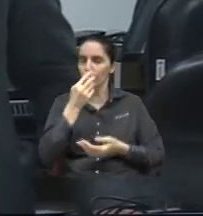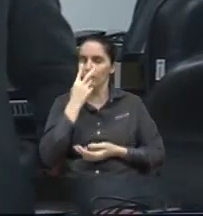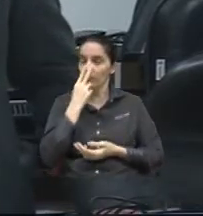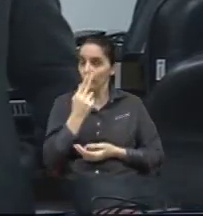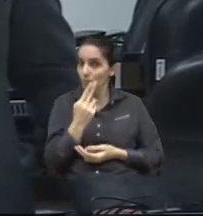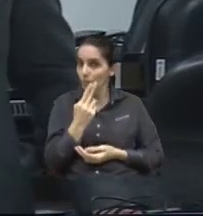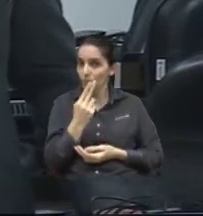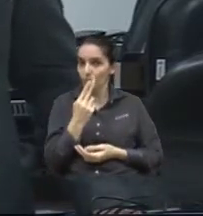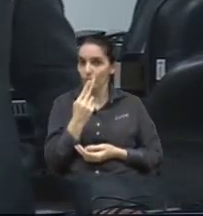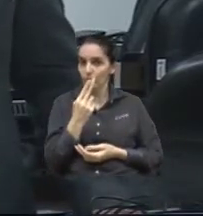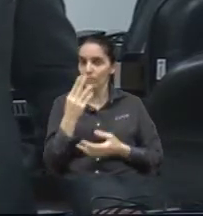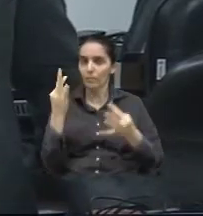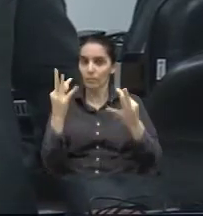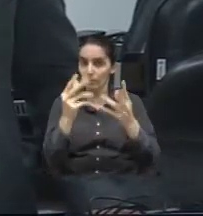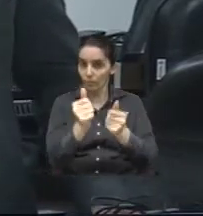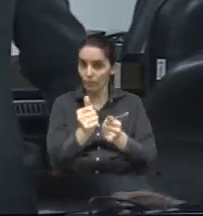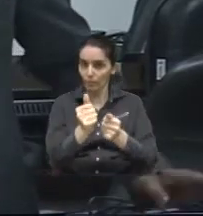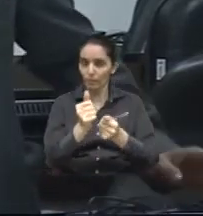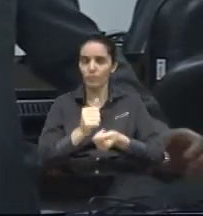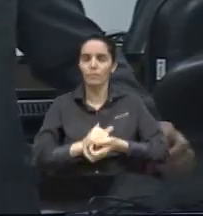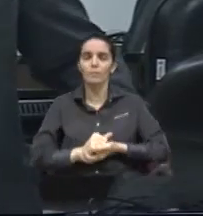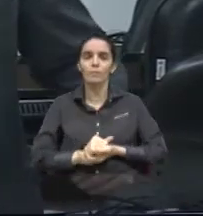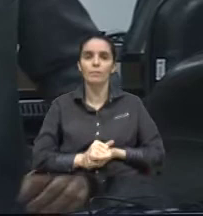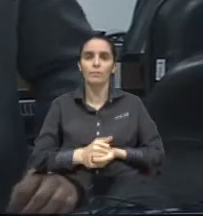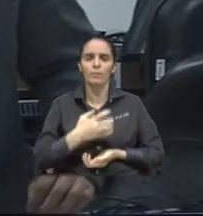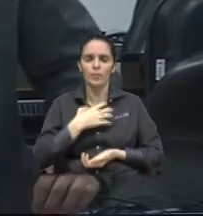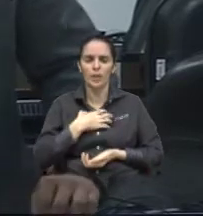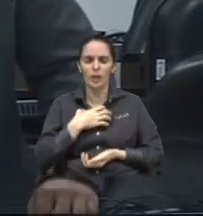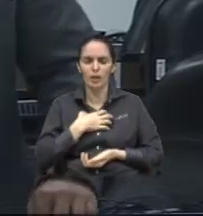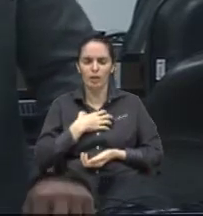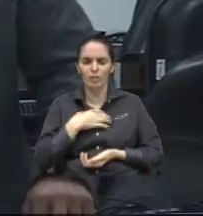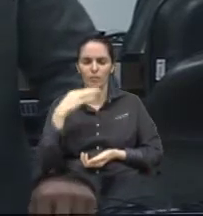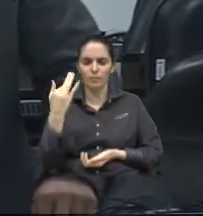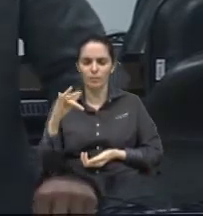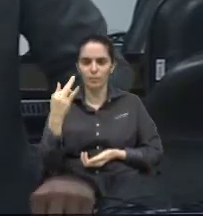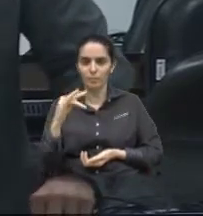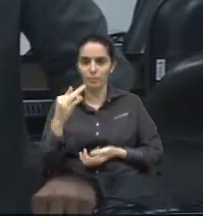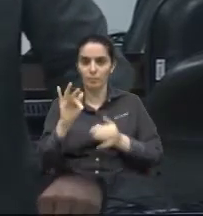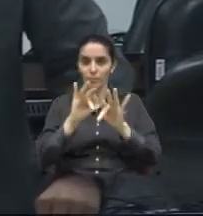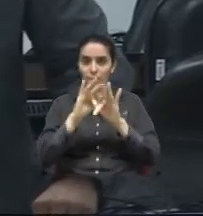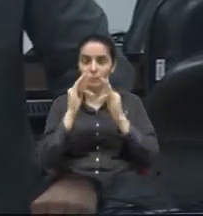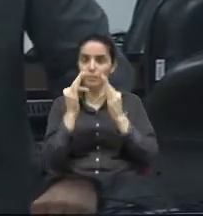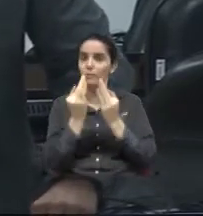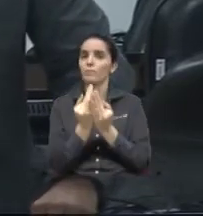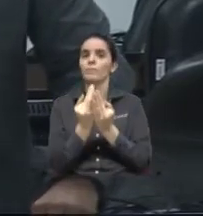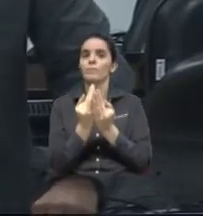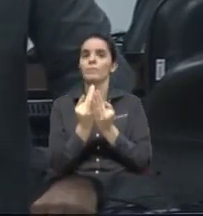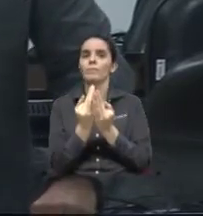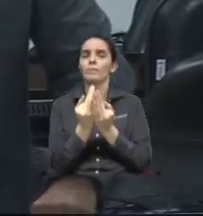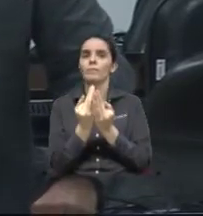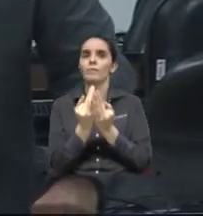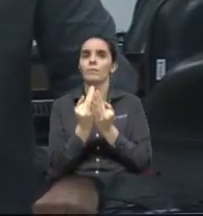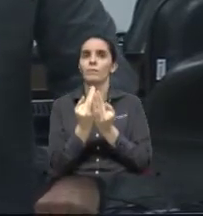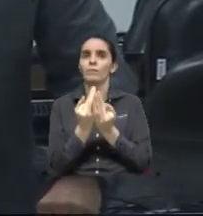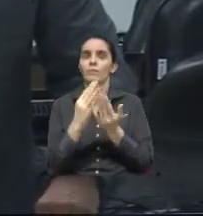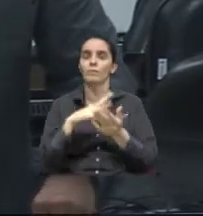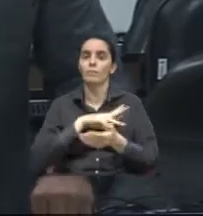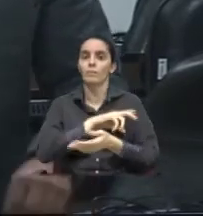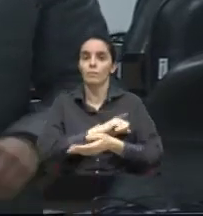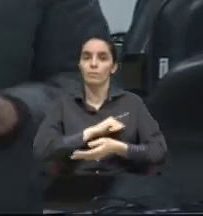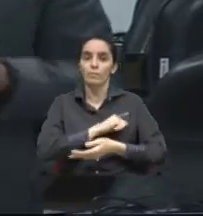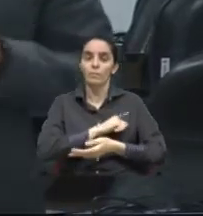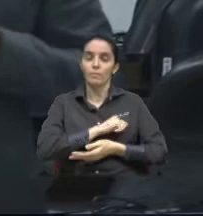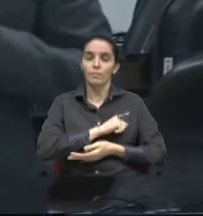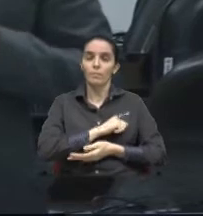aqui estamos sentindo um pouco da dor dos familiares e com um pouco de amor.